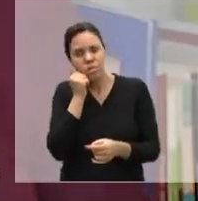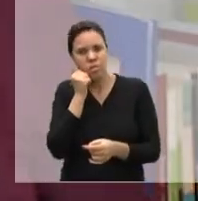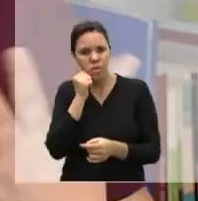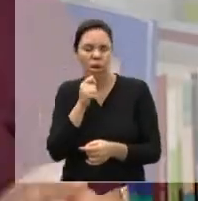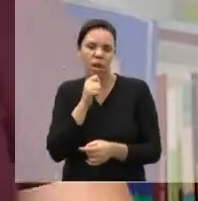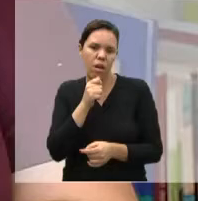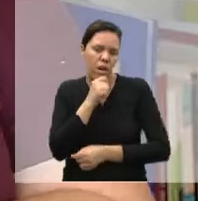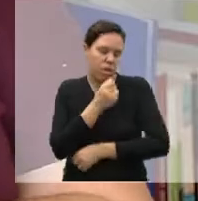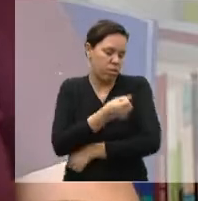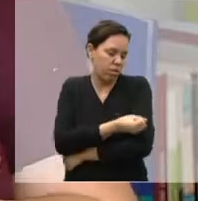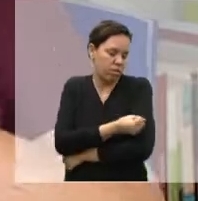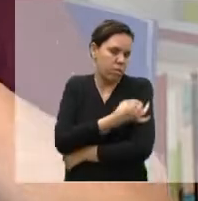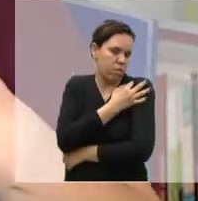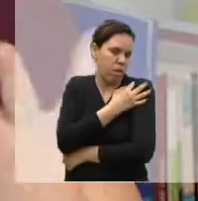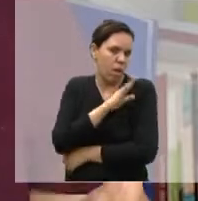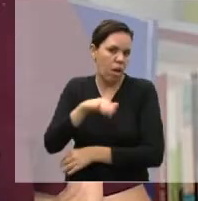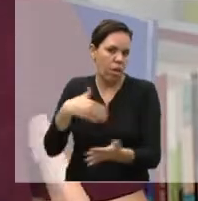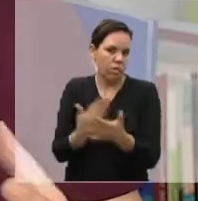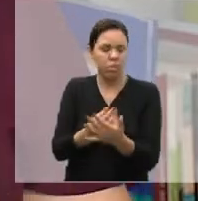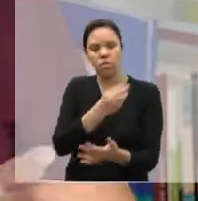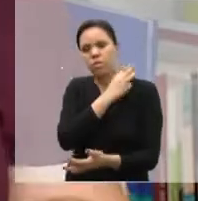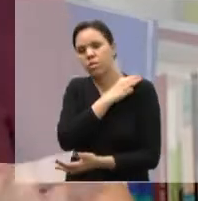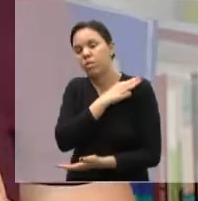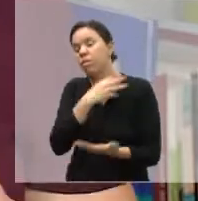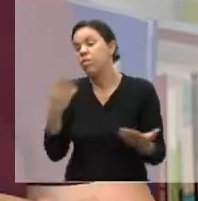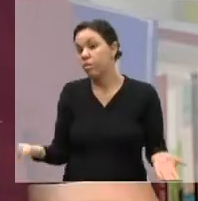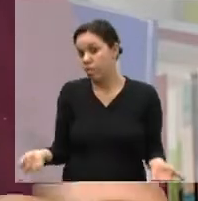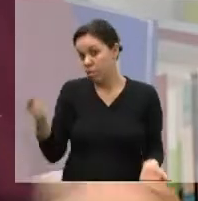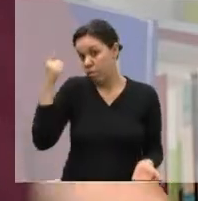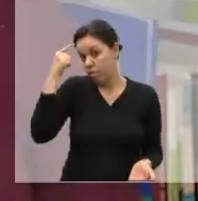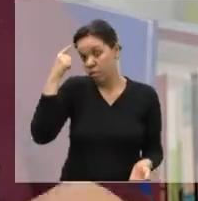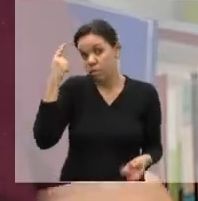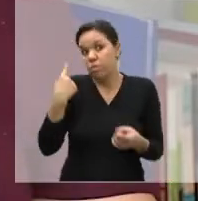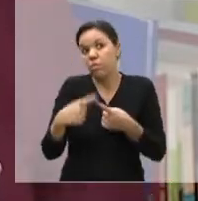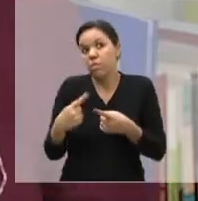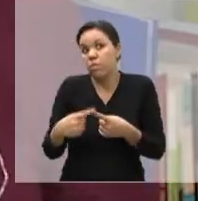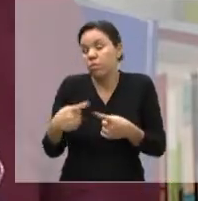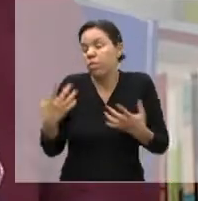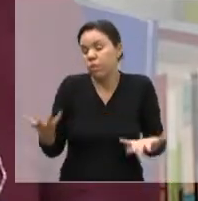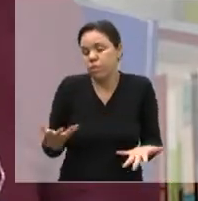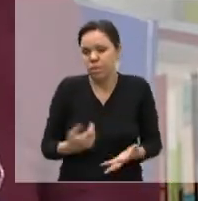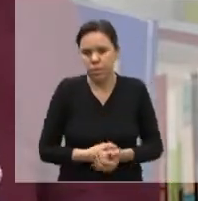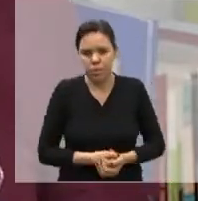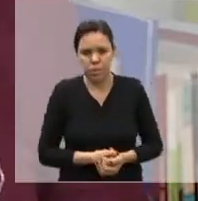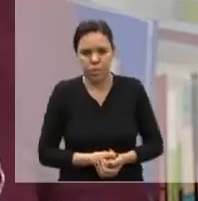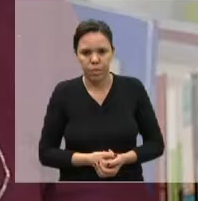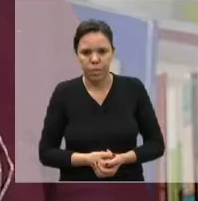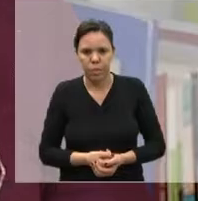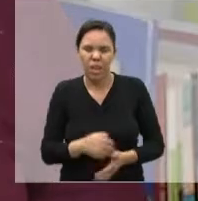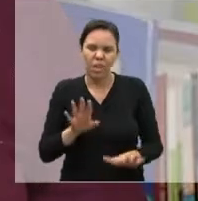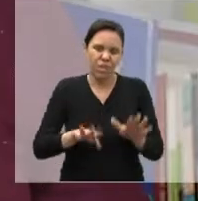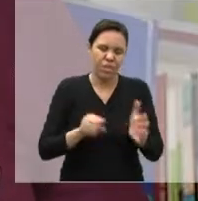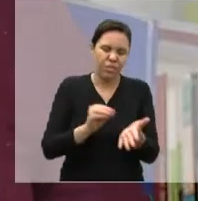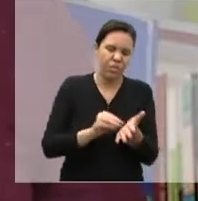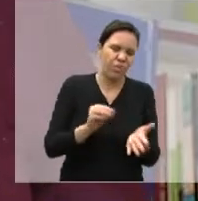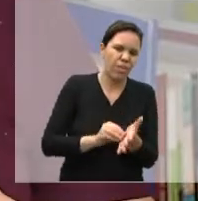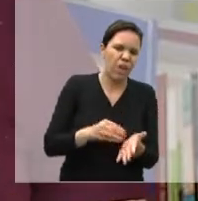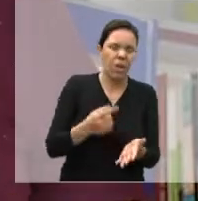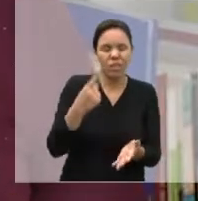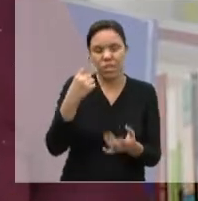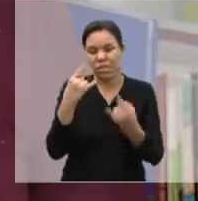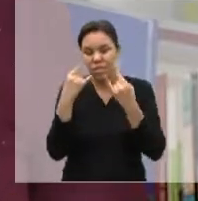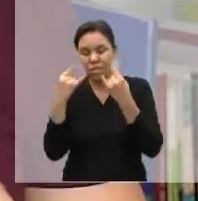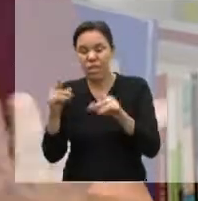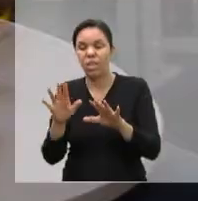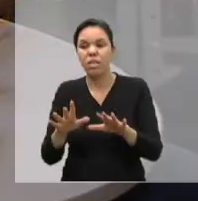tem que pensar, eu disse o desinteresse porque na verdade a gente não sabe. Você tem um rendimento bom no ensino fundamental e no ensino médio esse